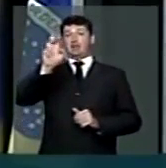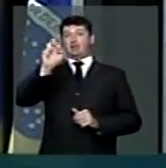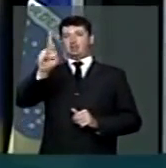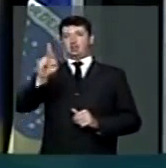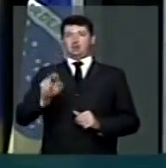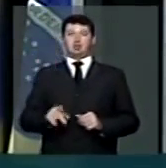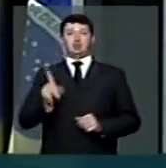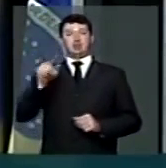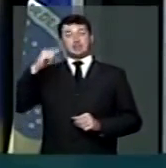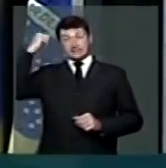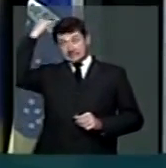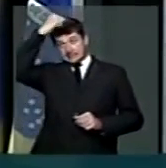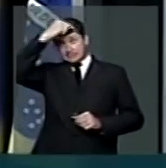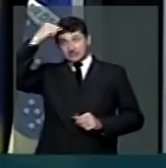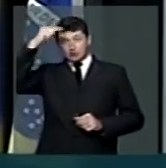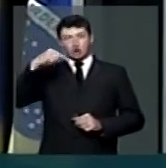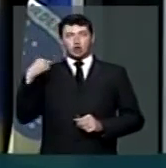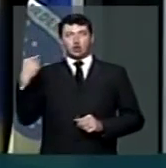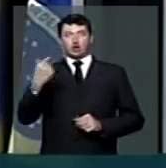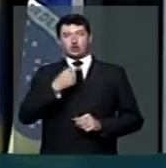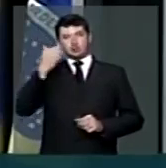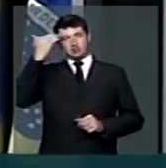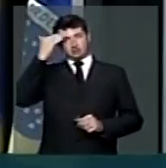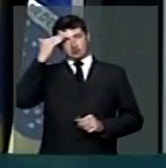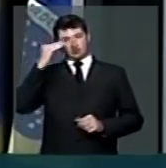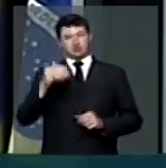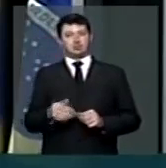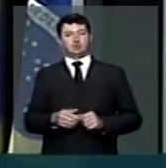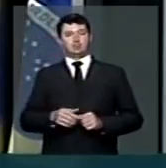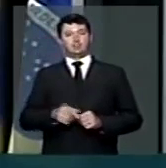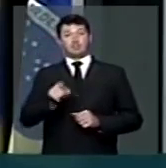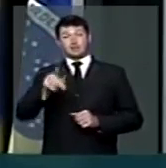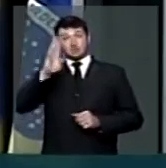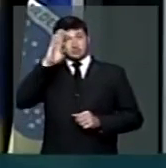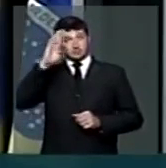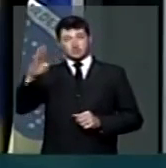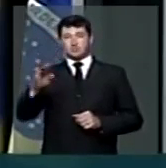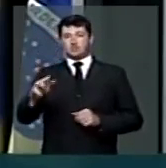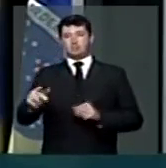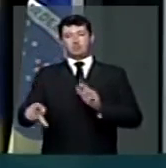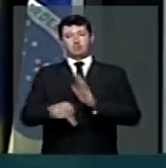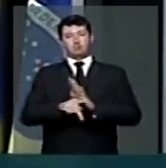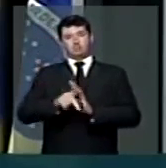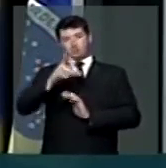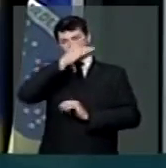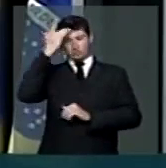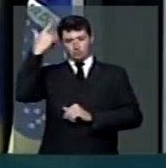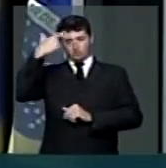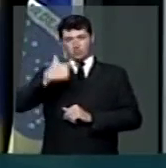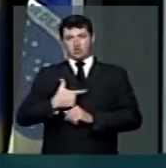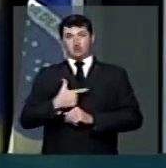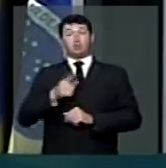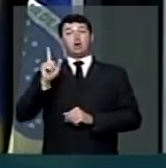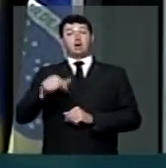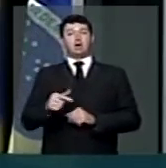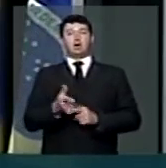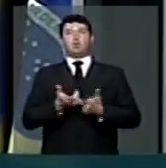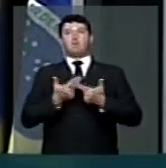algo sagrado para nós que entendemos que esse é o maior patrimônio que o ser humano tem e isso é um